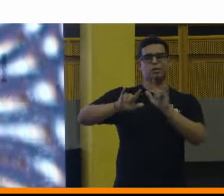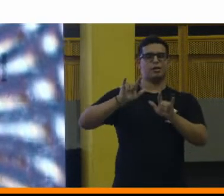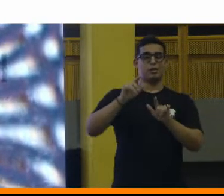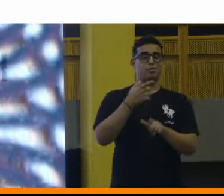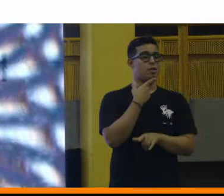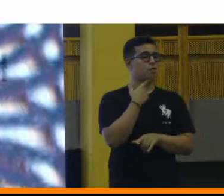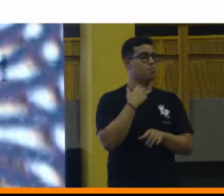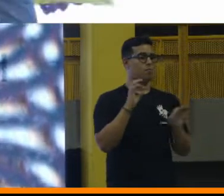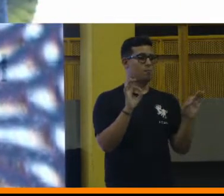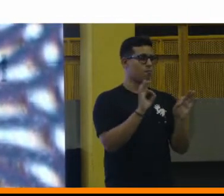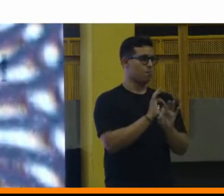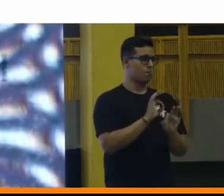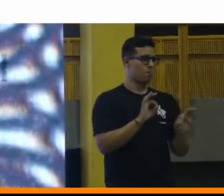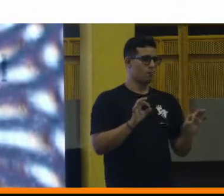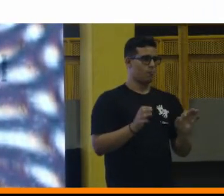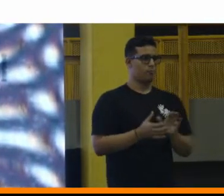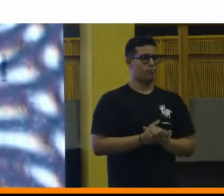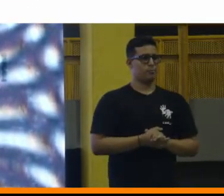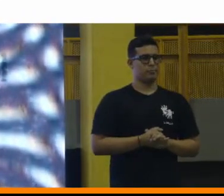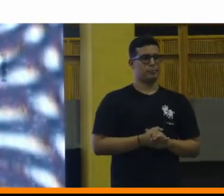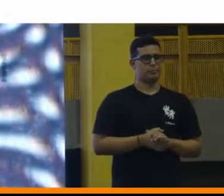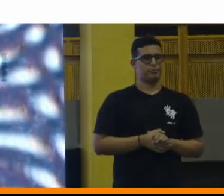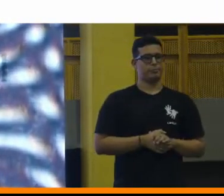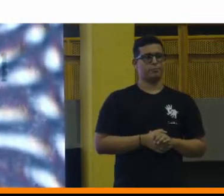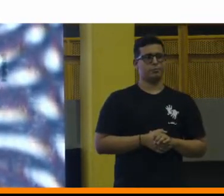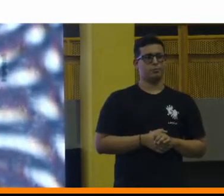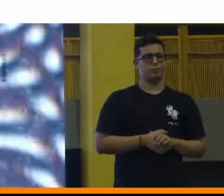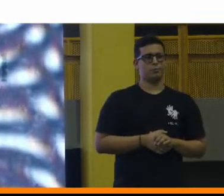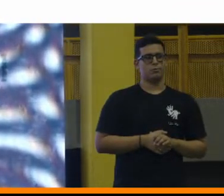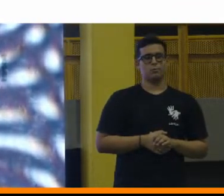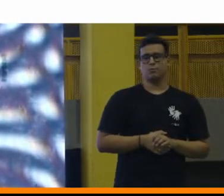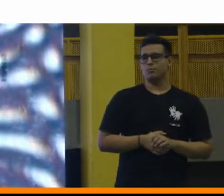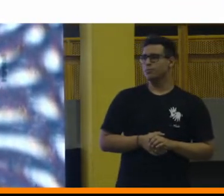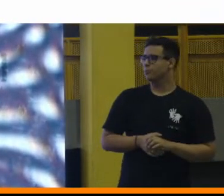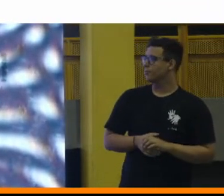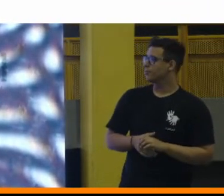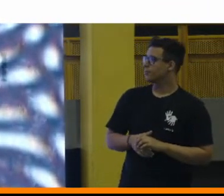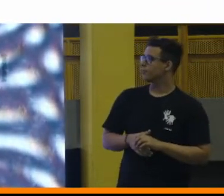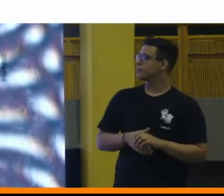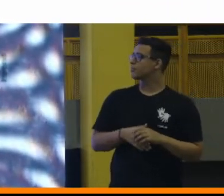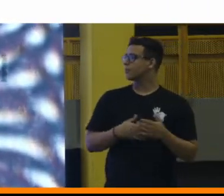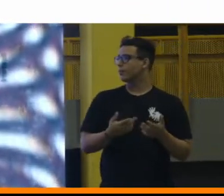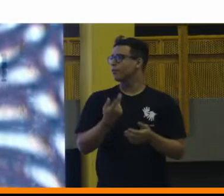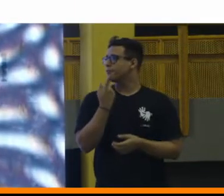ninguém. Mas voltando aqui ao nosso lance, diz aqui